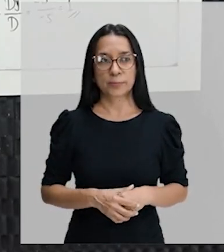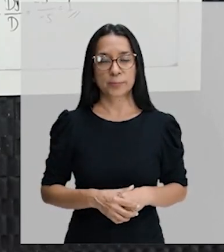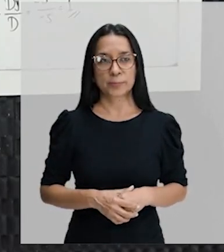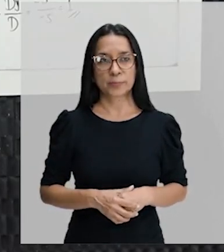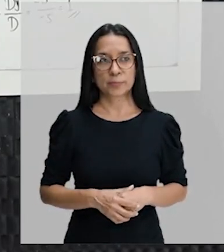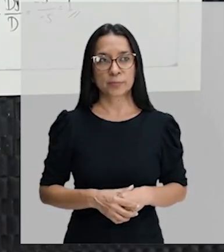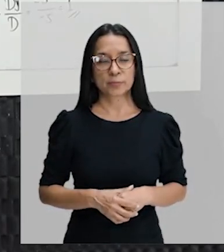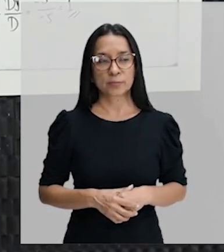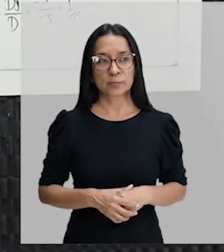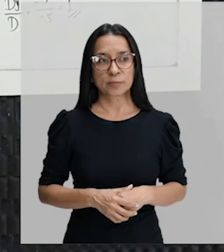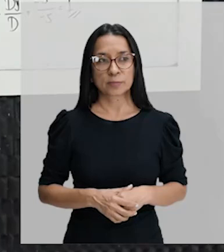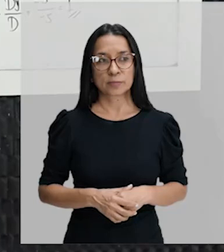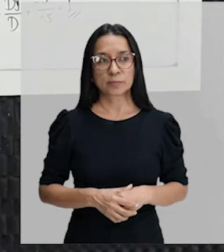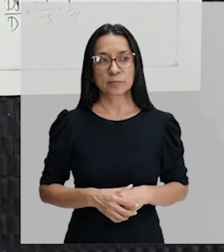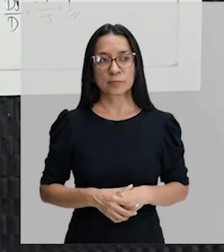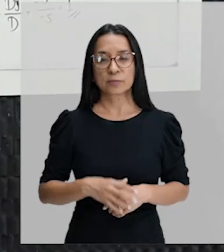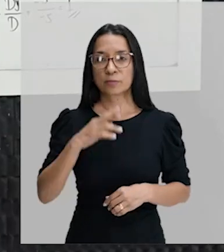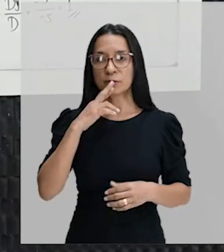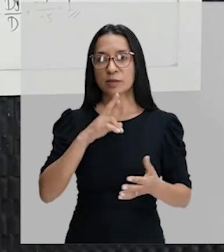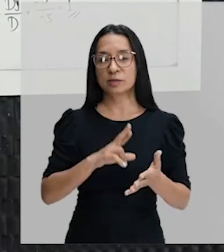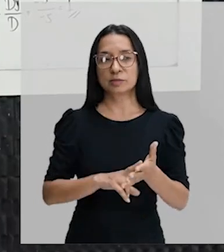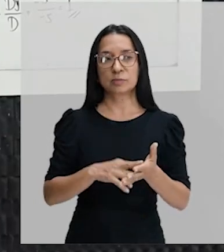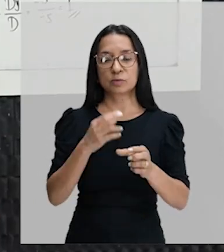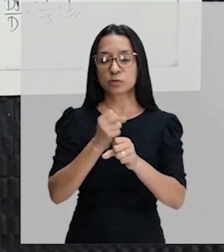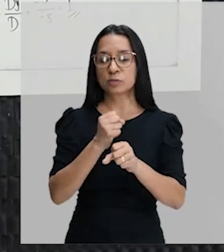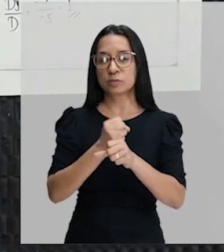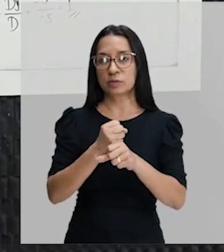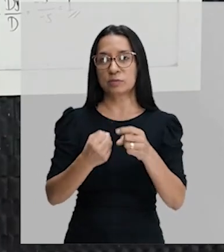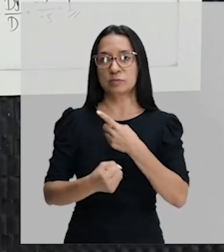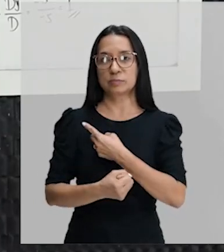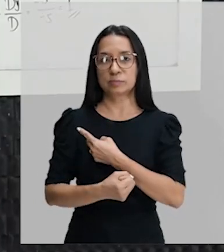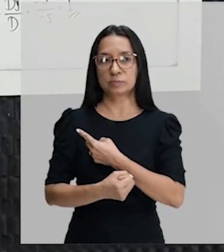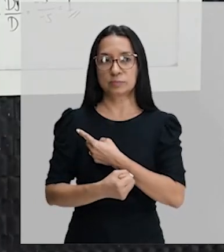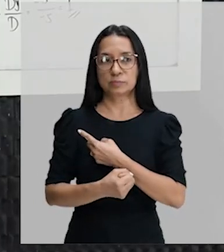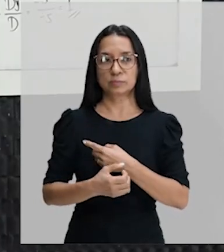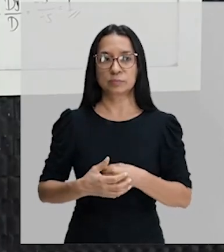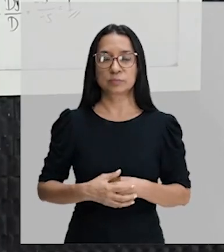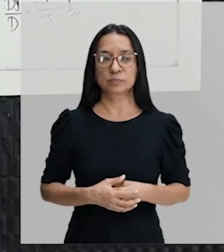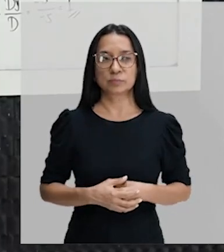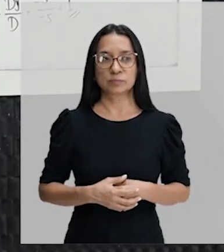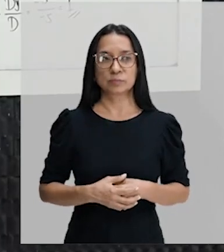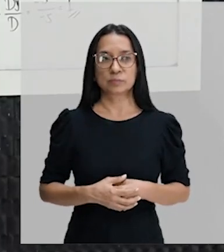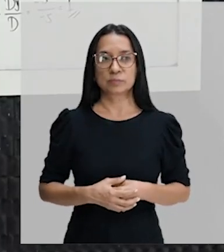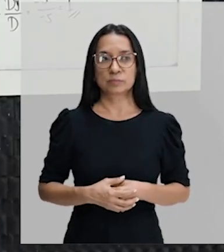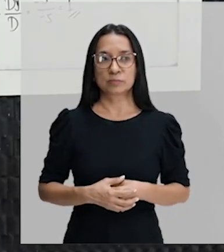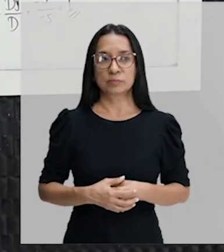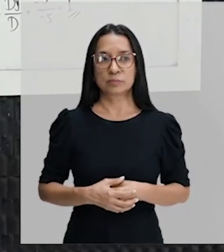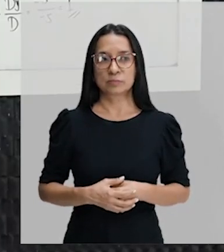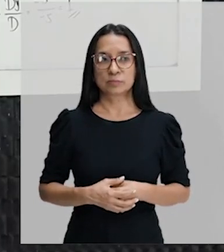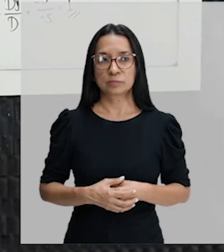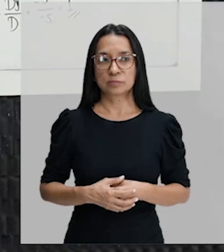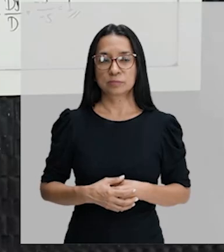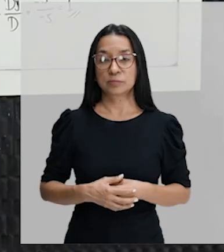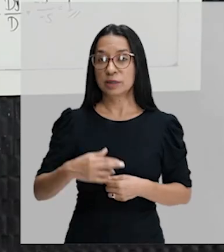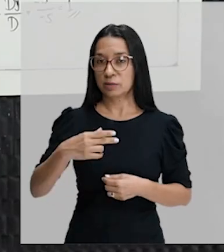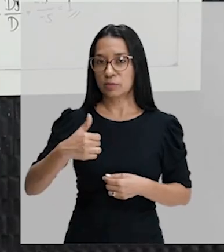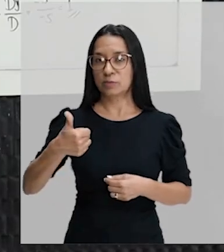Beleza? O resultado, o cálculo desse determinante aqui, você vai encontrar que vale